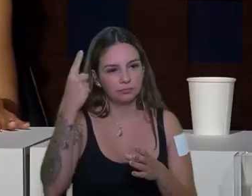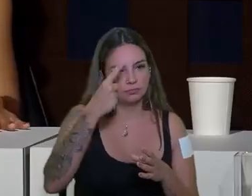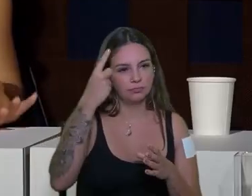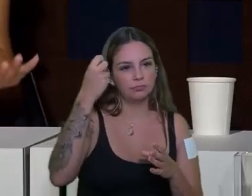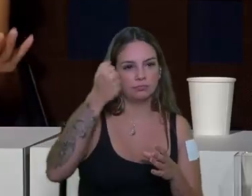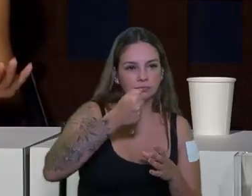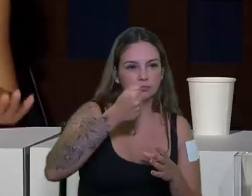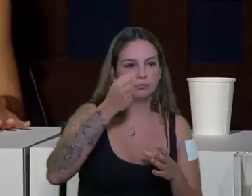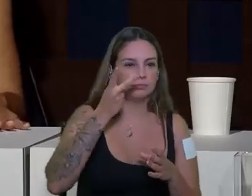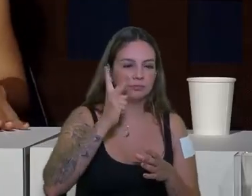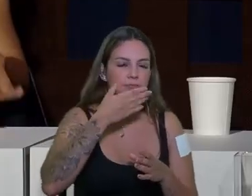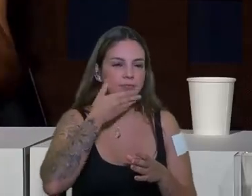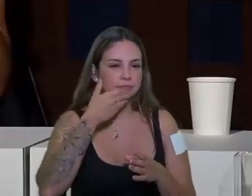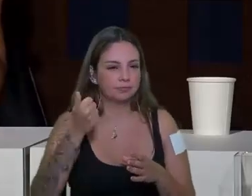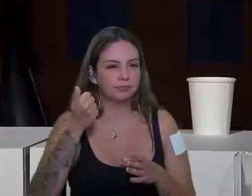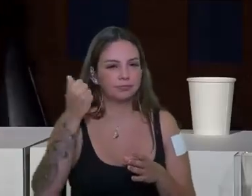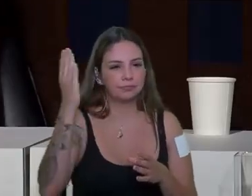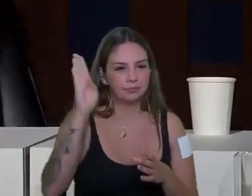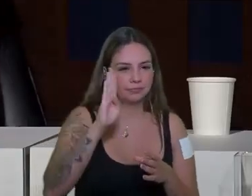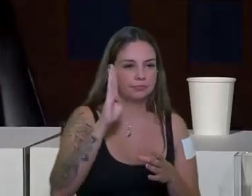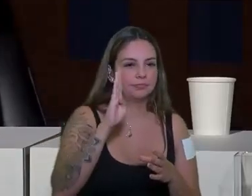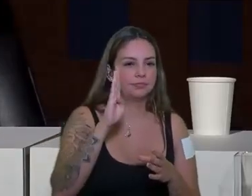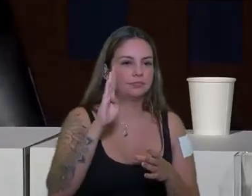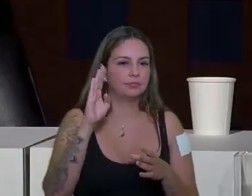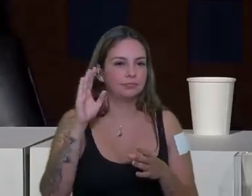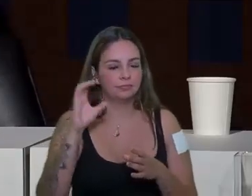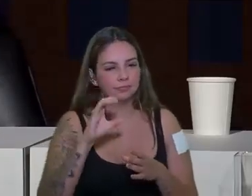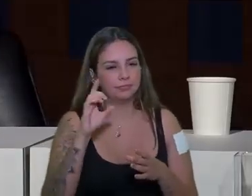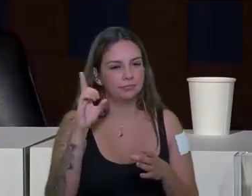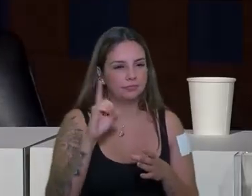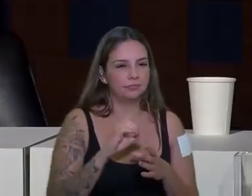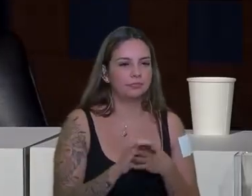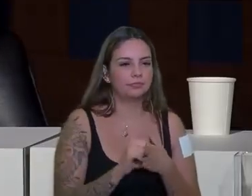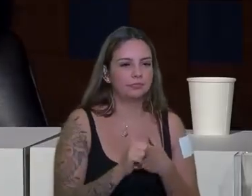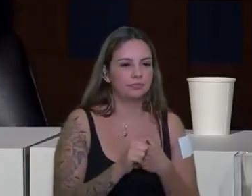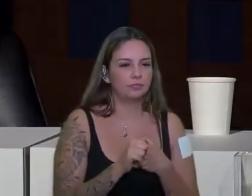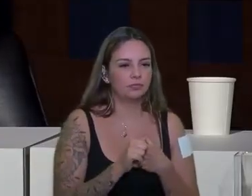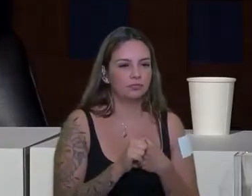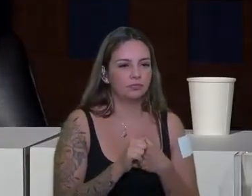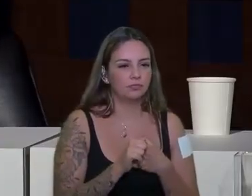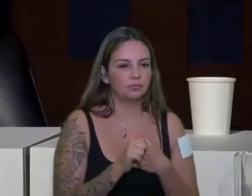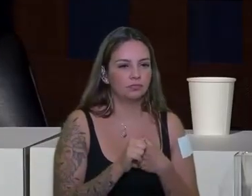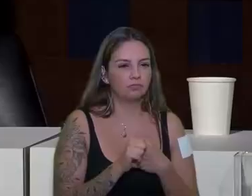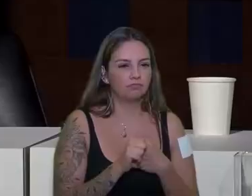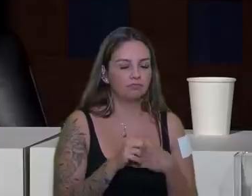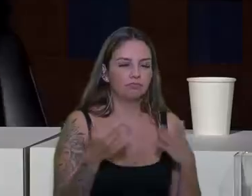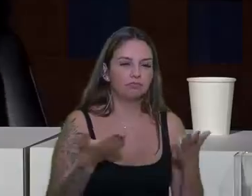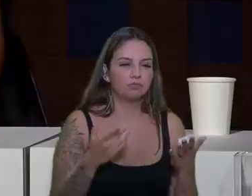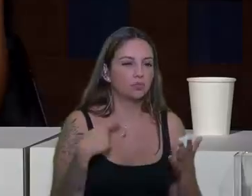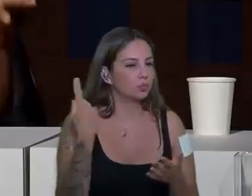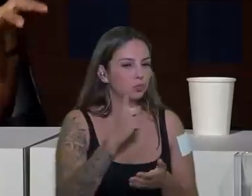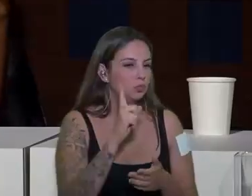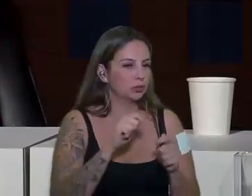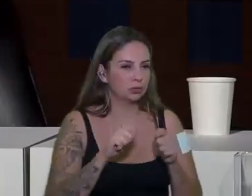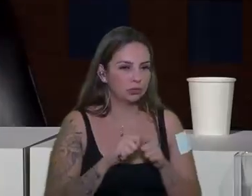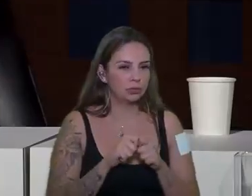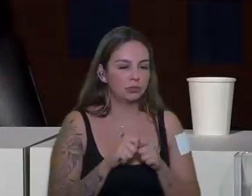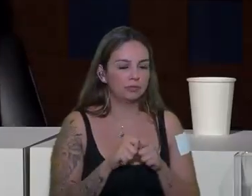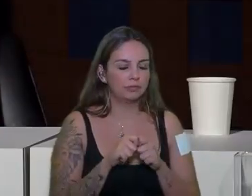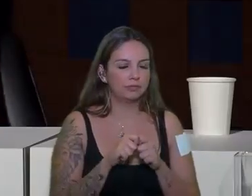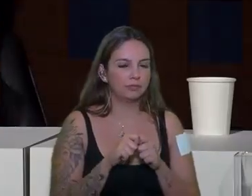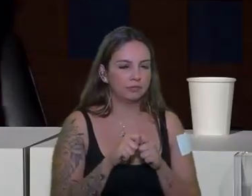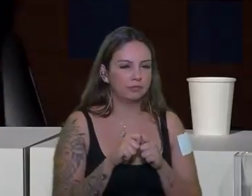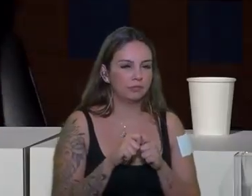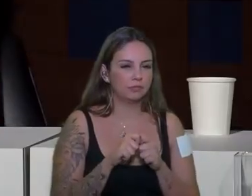a turma A era sempre a melhor, a turma B, né, a turma C. Então, hoje em dia, a gente não faz isso,